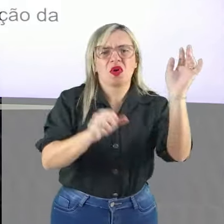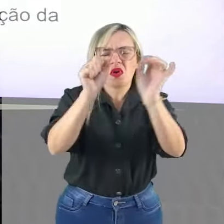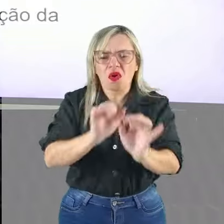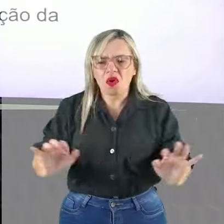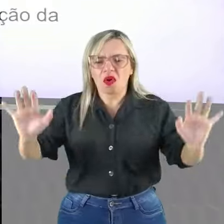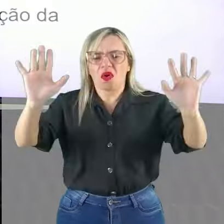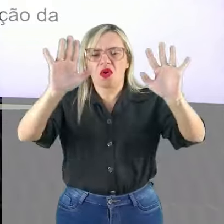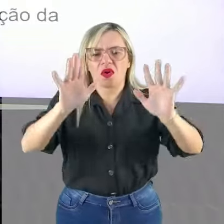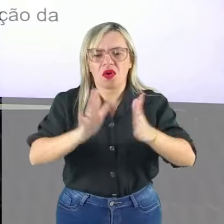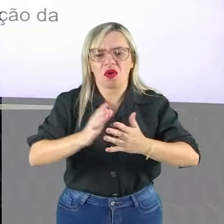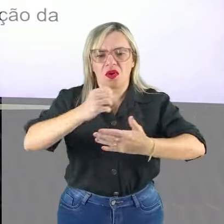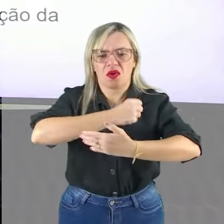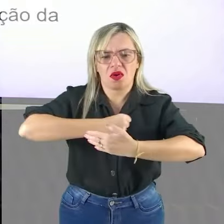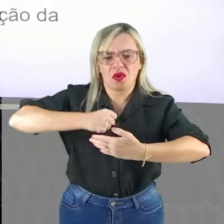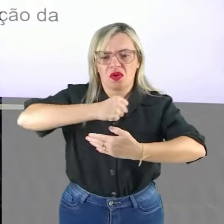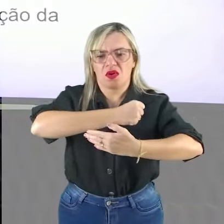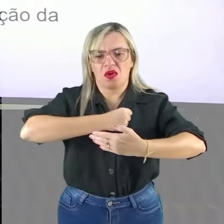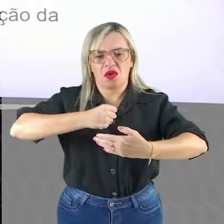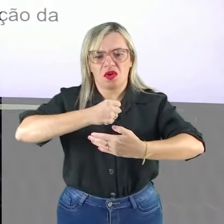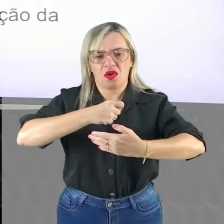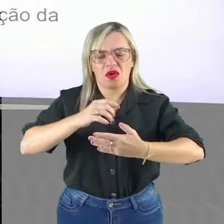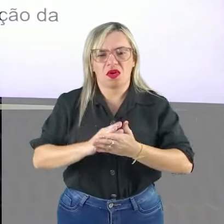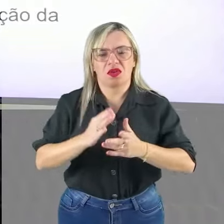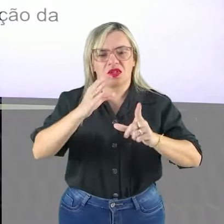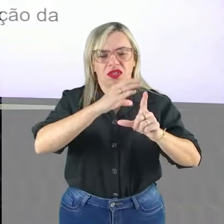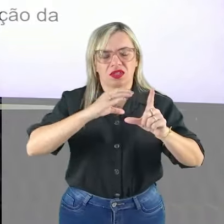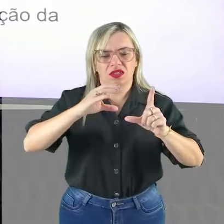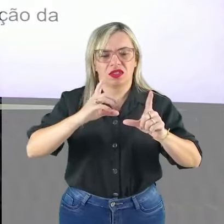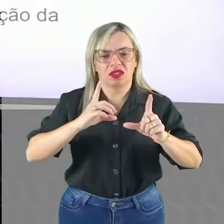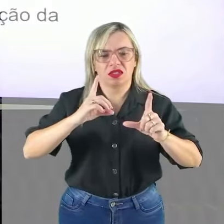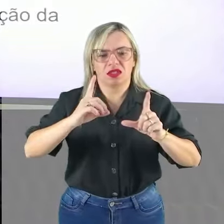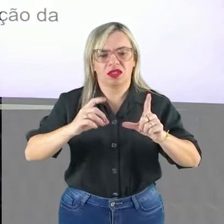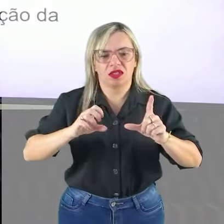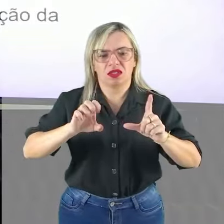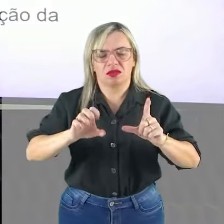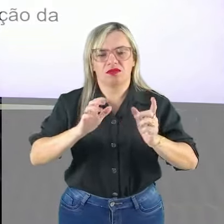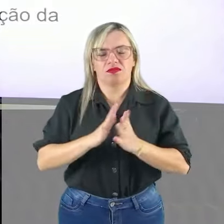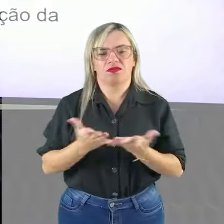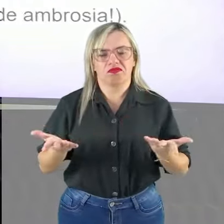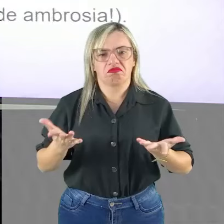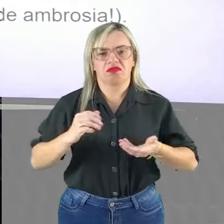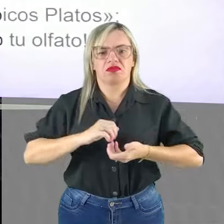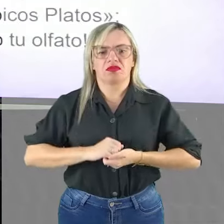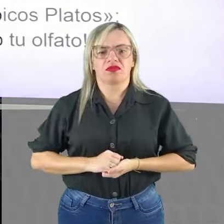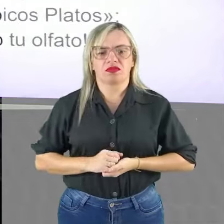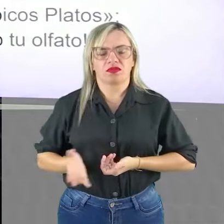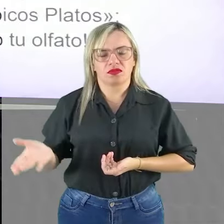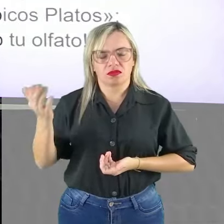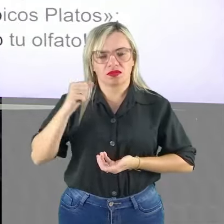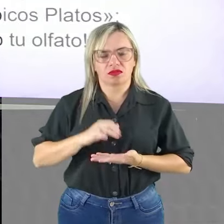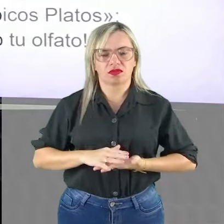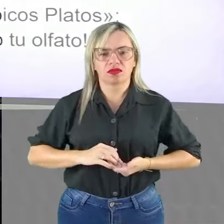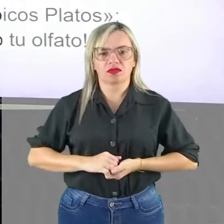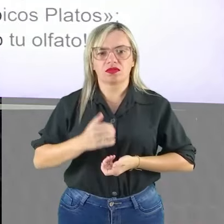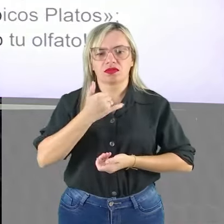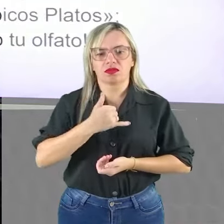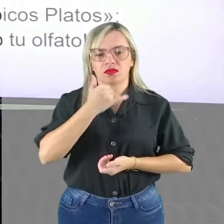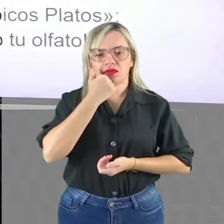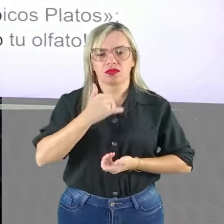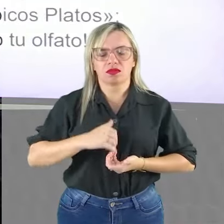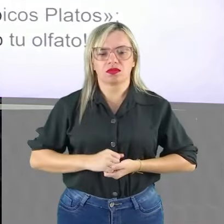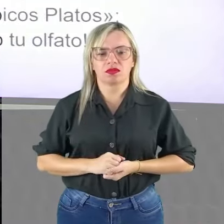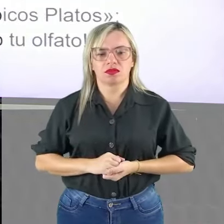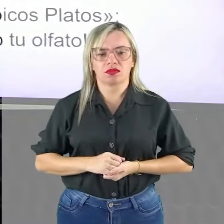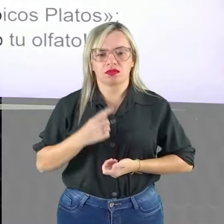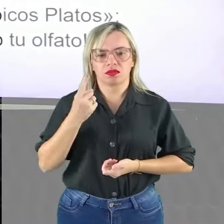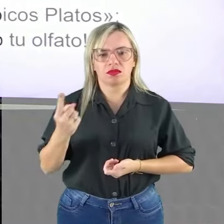Gastronomia que vai na letra c na letra D e na letra e Beleza bora lá Desculpa